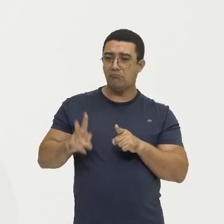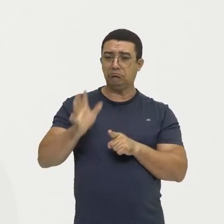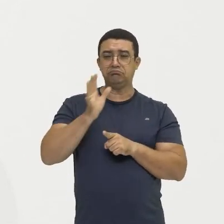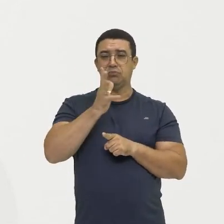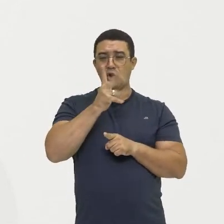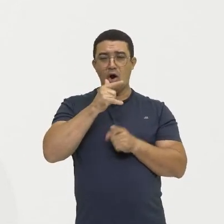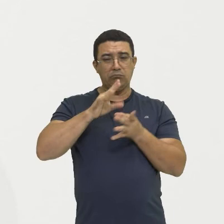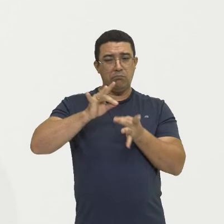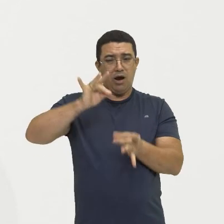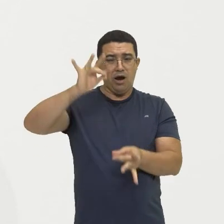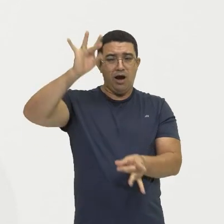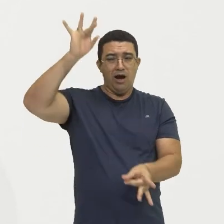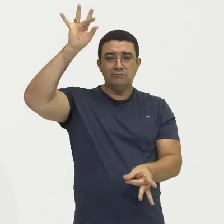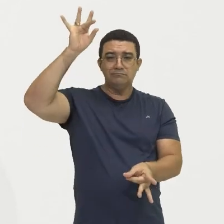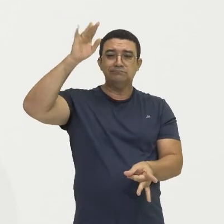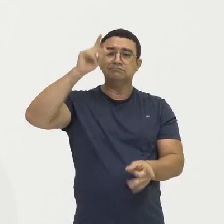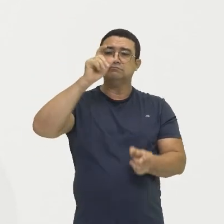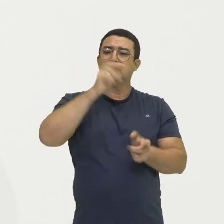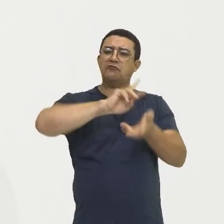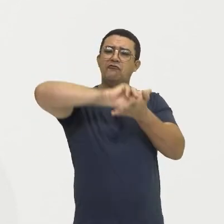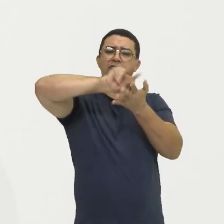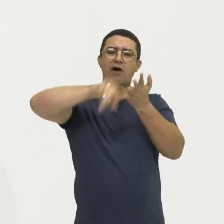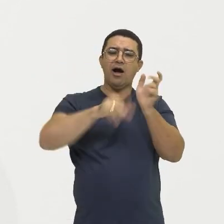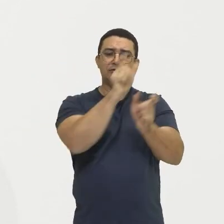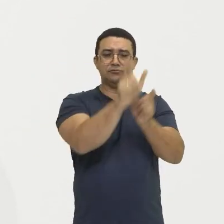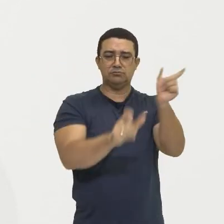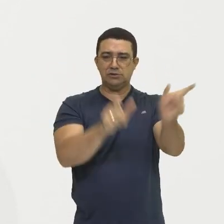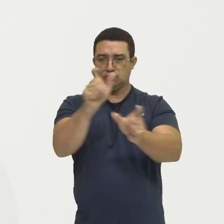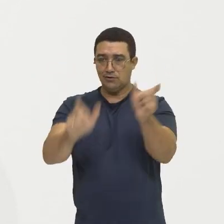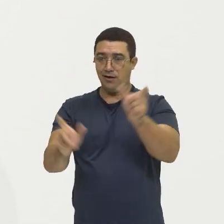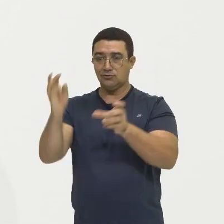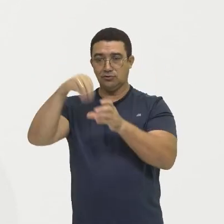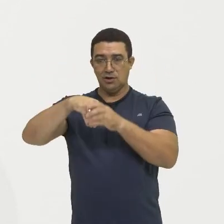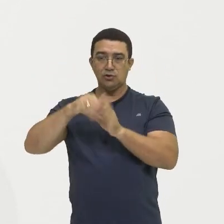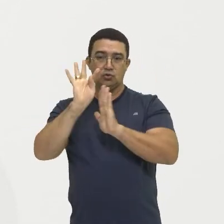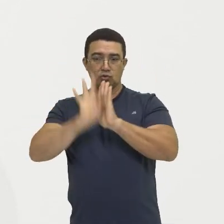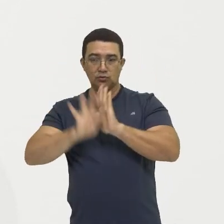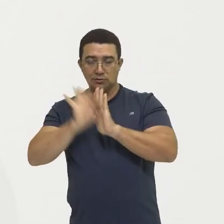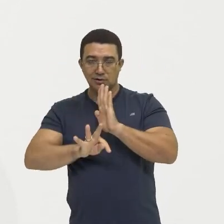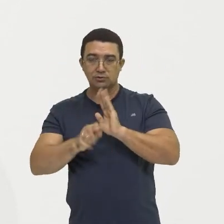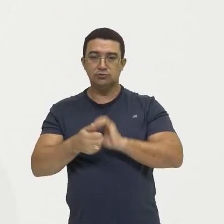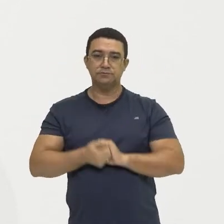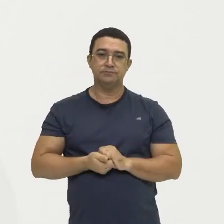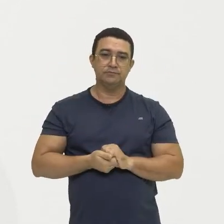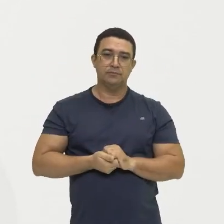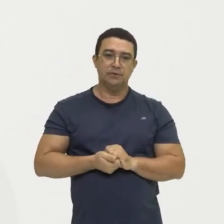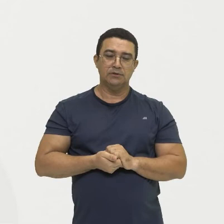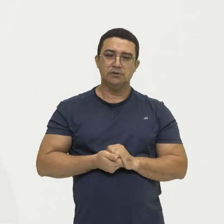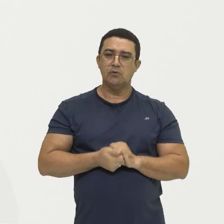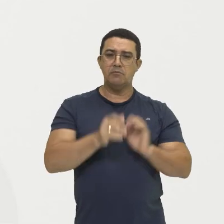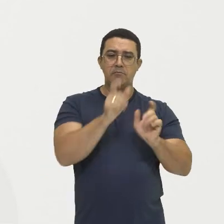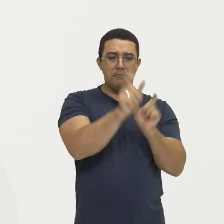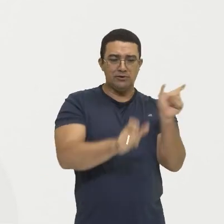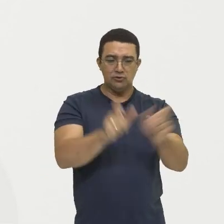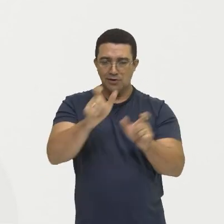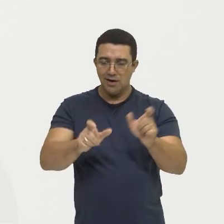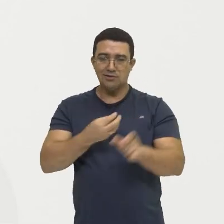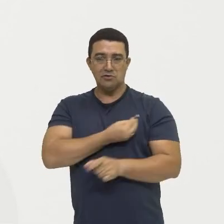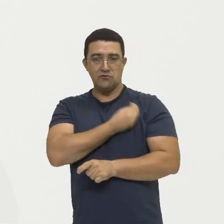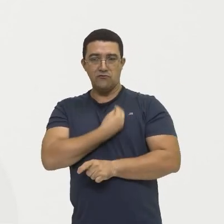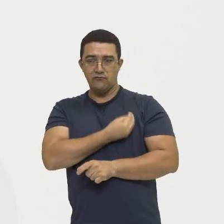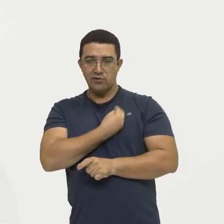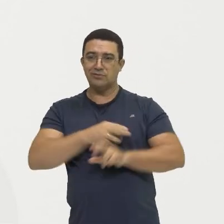né? Terão vários personagens, né? Esses personagens eles vão viver diferentes conflitos, né?